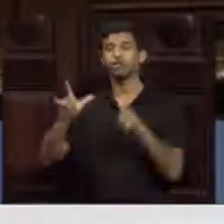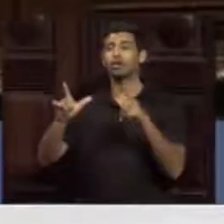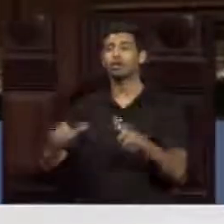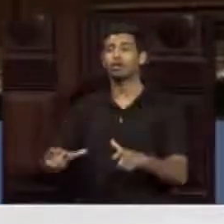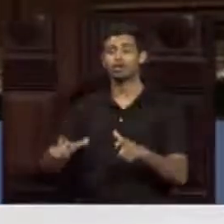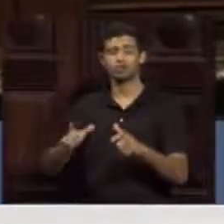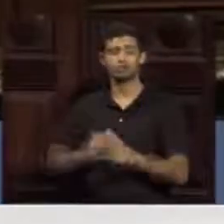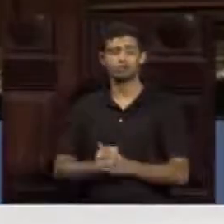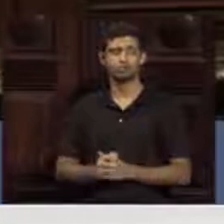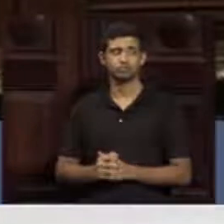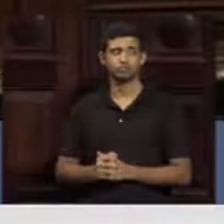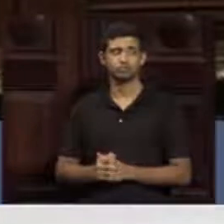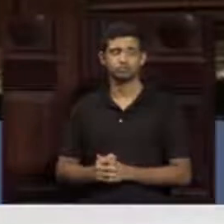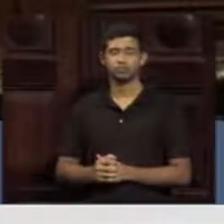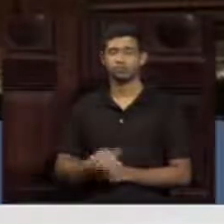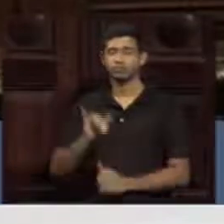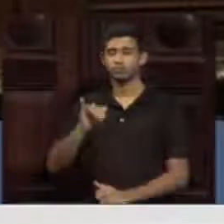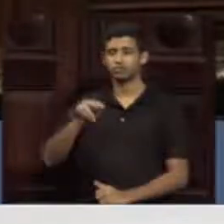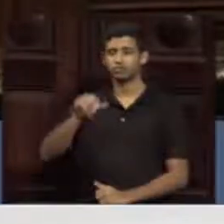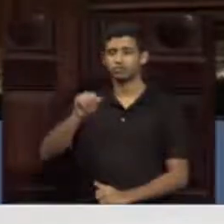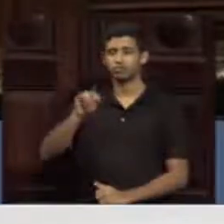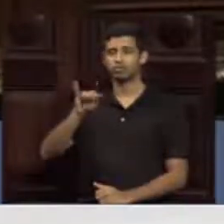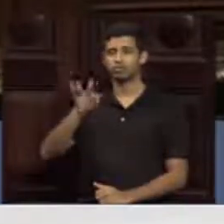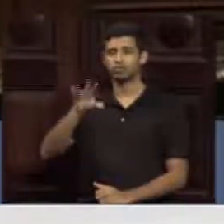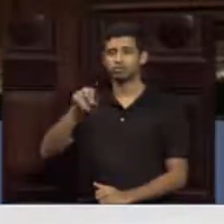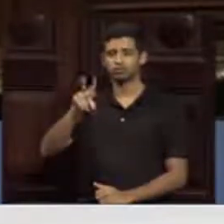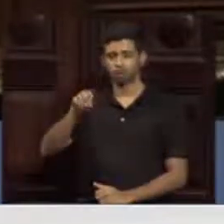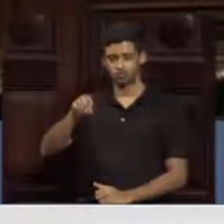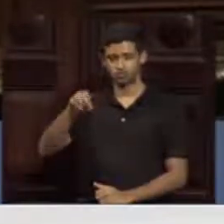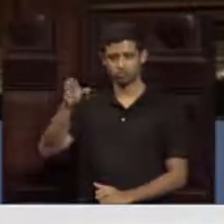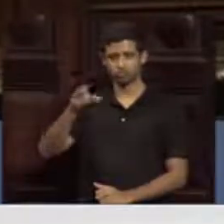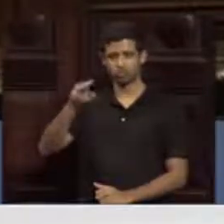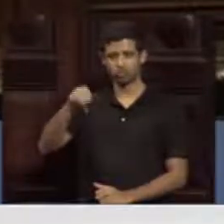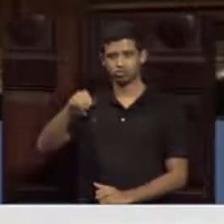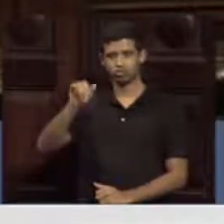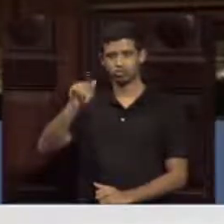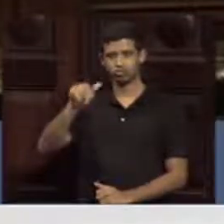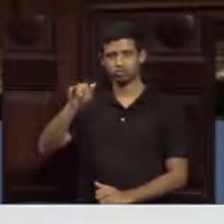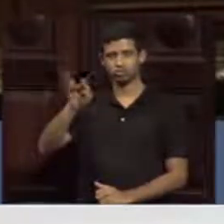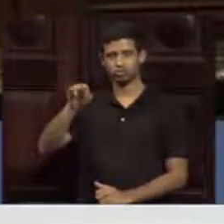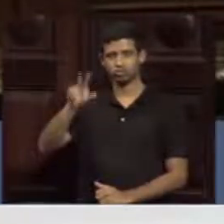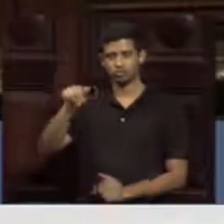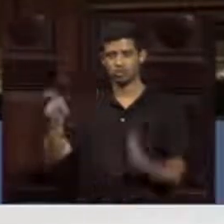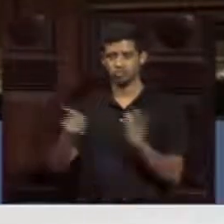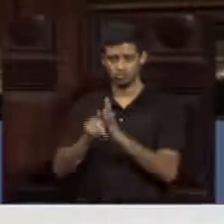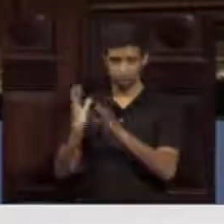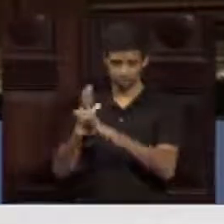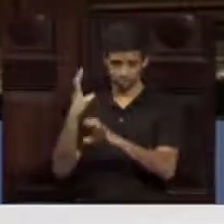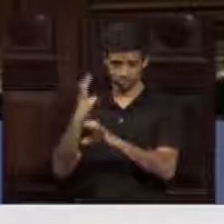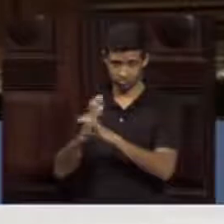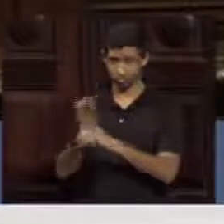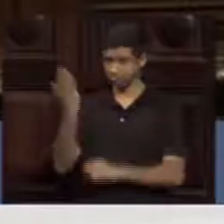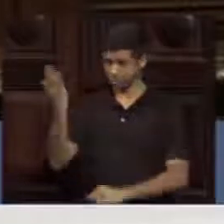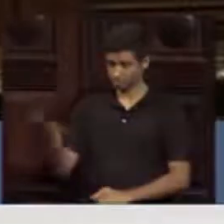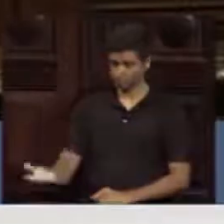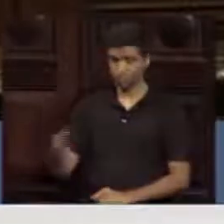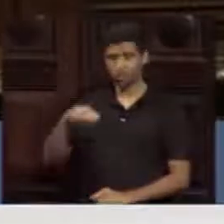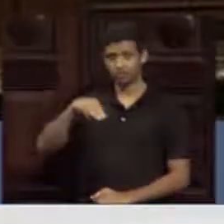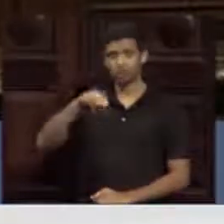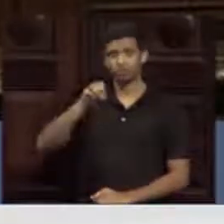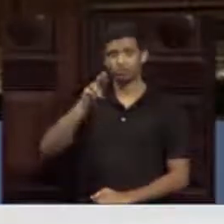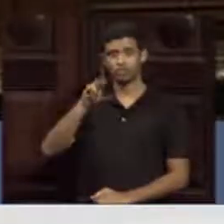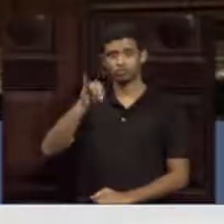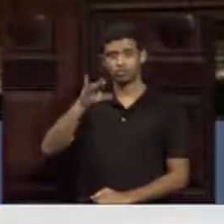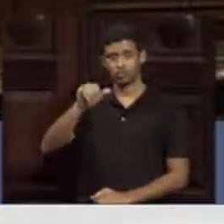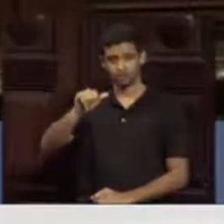Instituto Militar de Engenharia. No governo Moreira Franco,